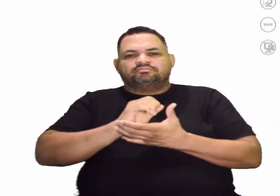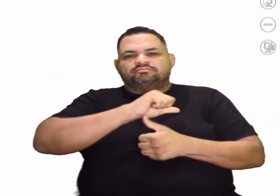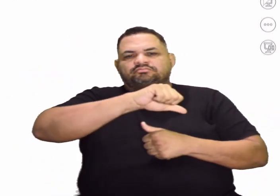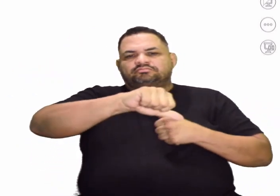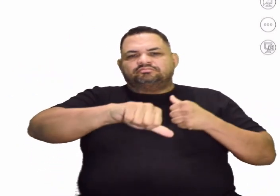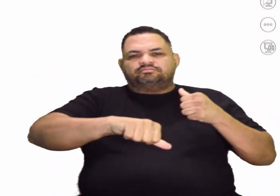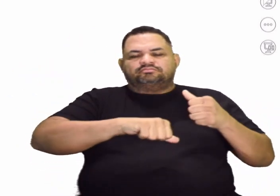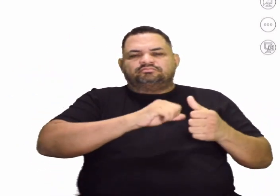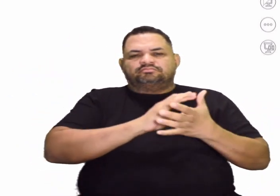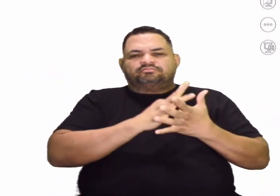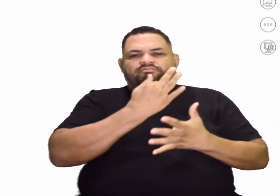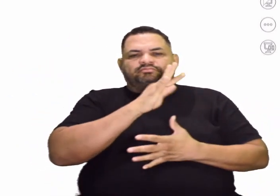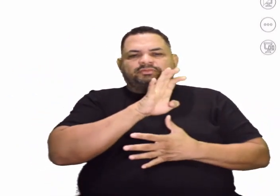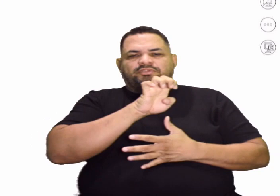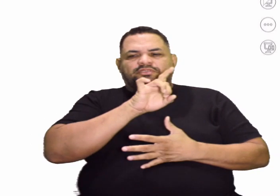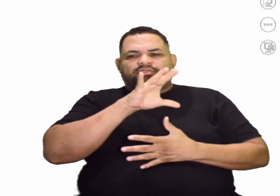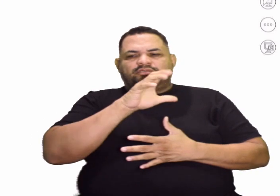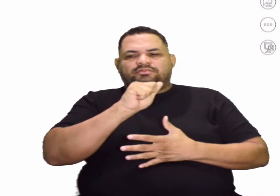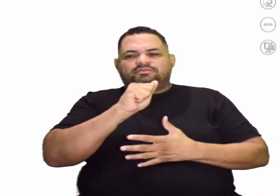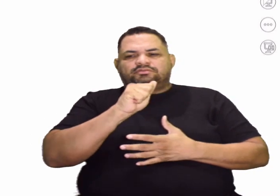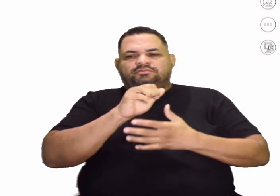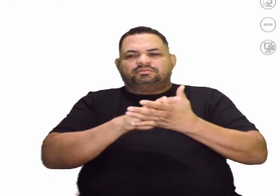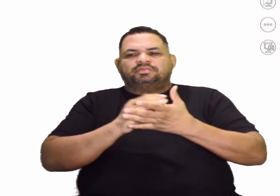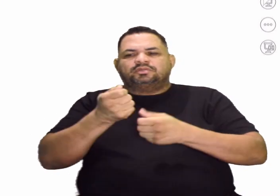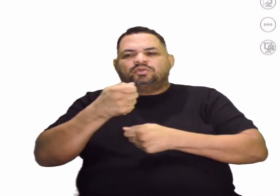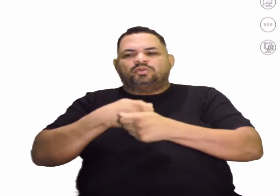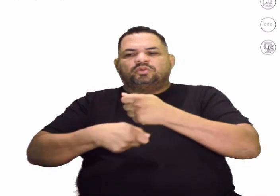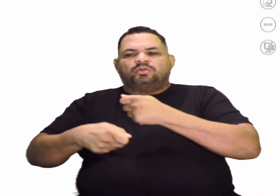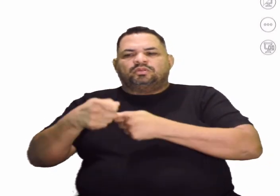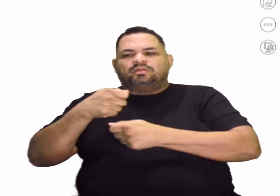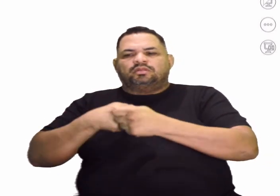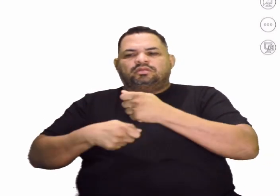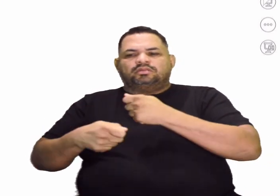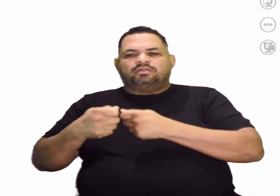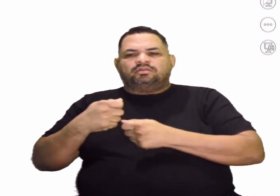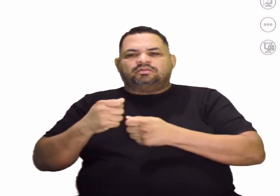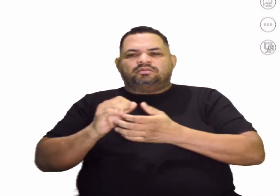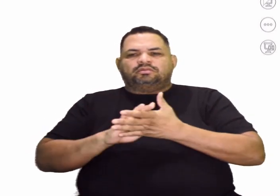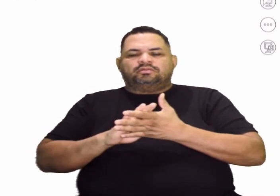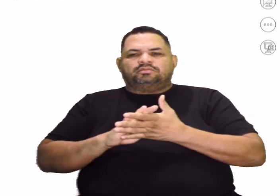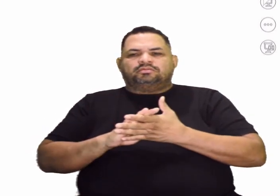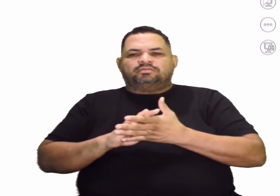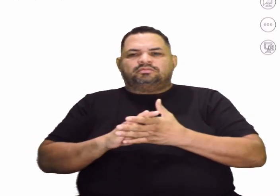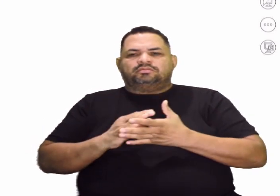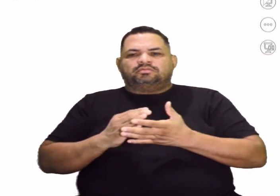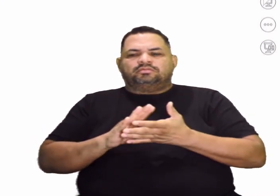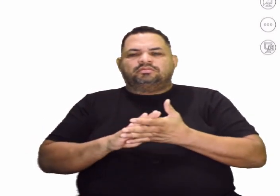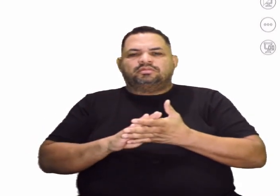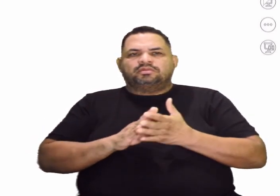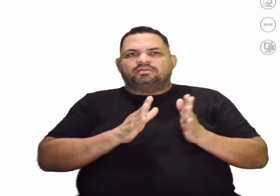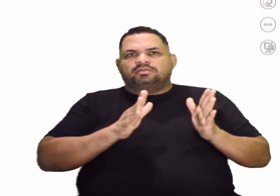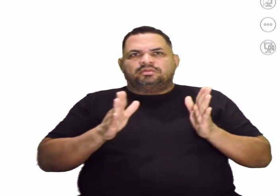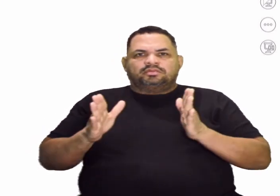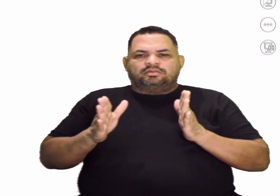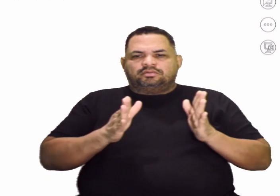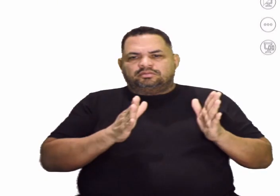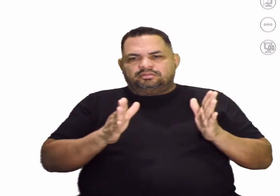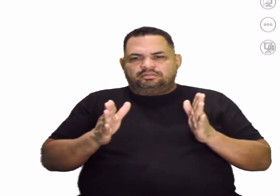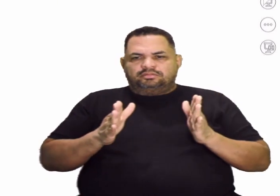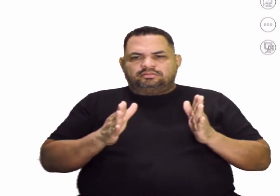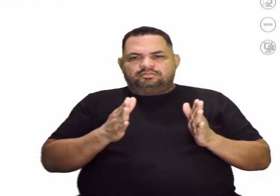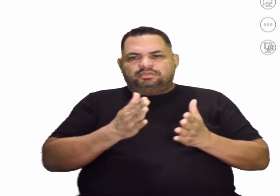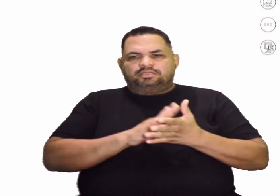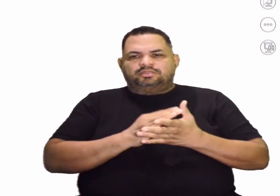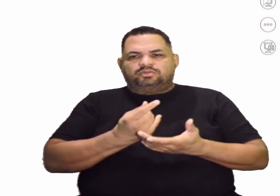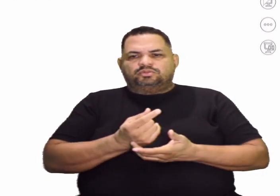do feudalismo para o capitalismo. Ou seja, no período da Idade Média para a Idade